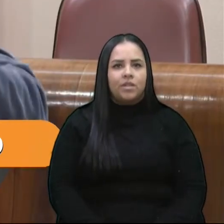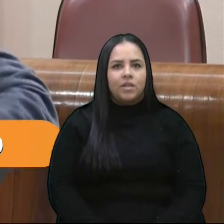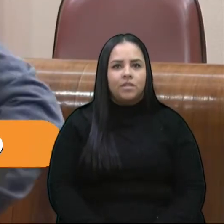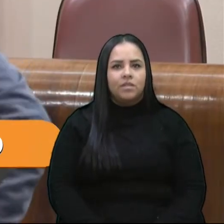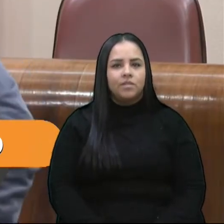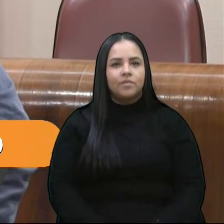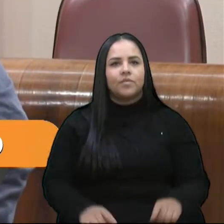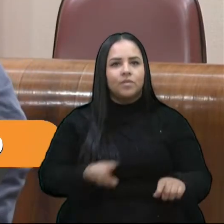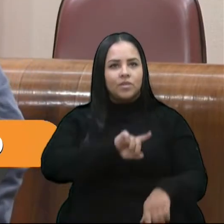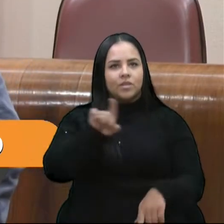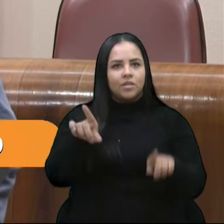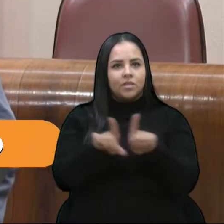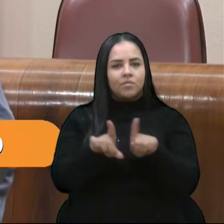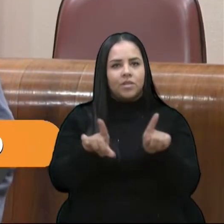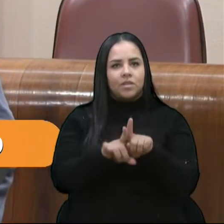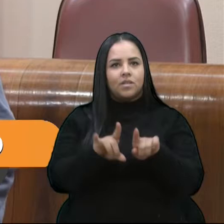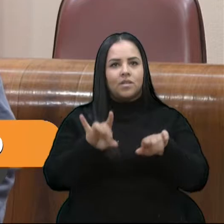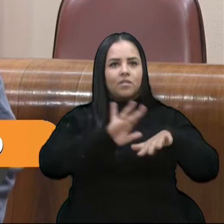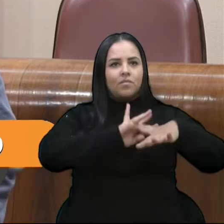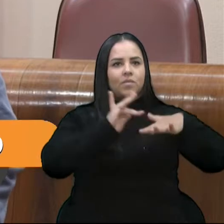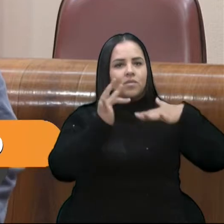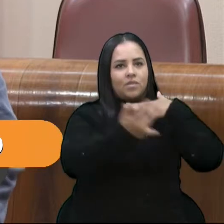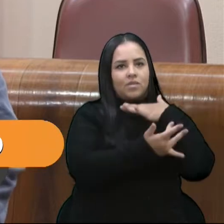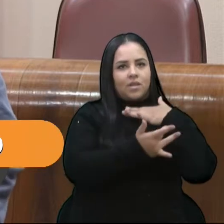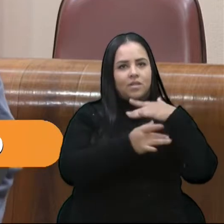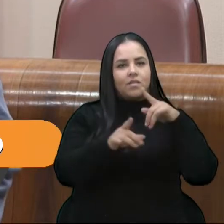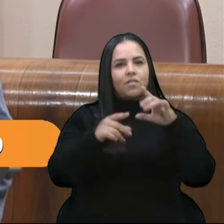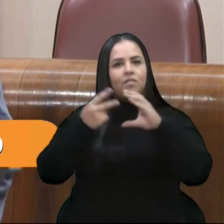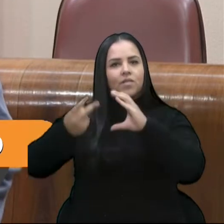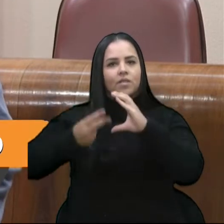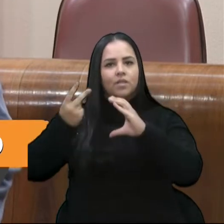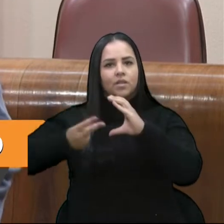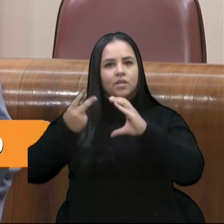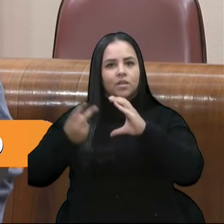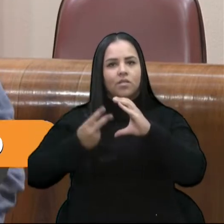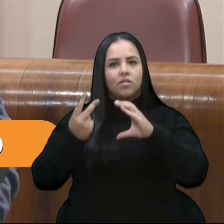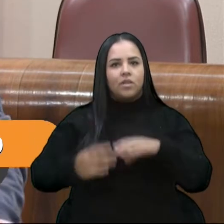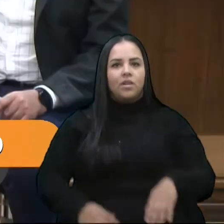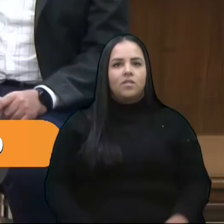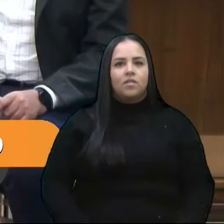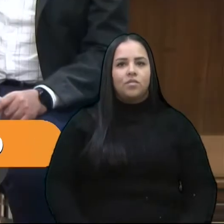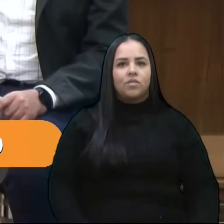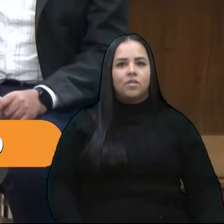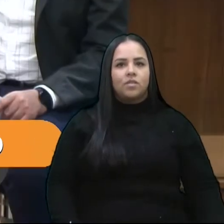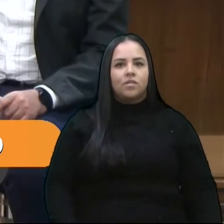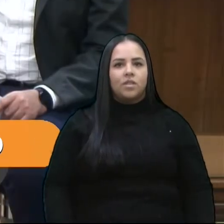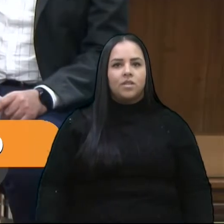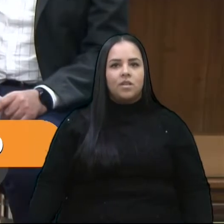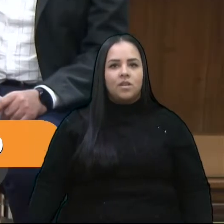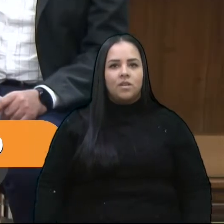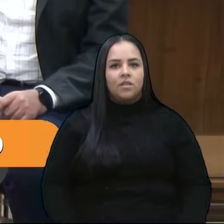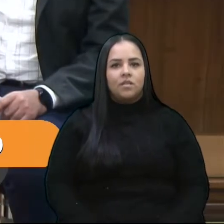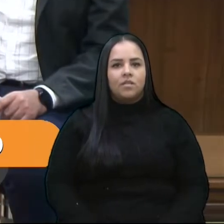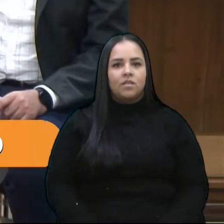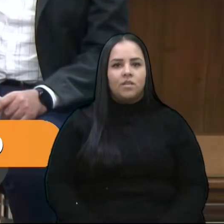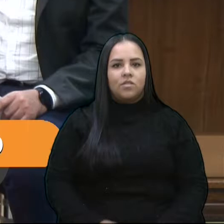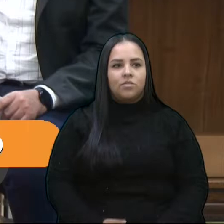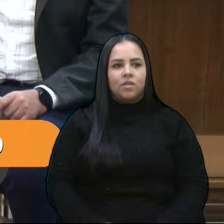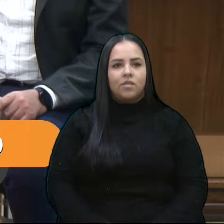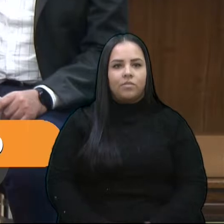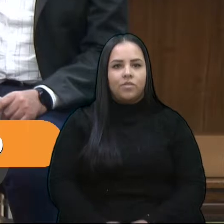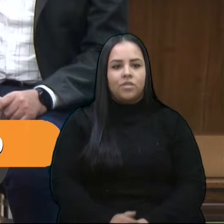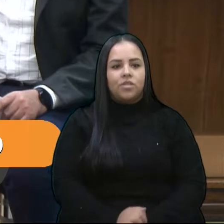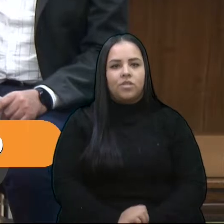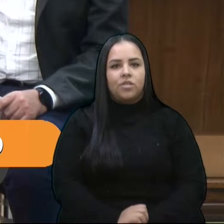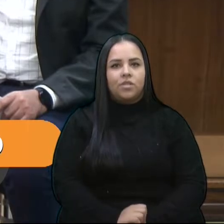redes sociais e através da TV Câmara, canal 16 da NET. Eu quero começar esse bate-papo trazendo